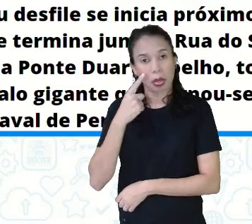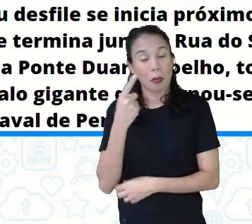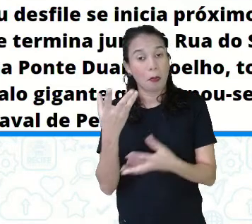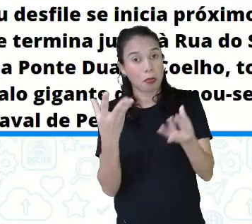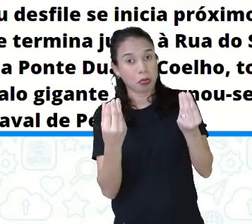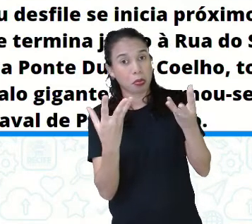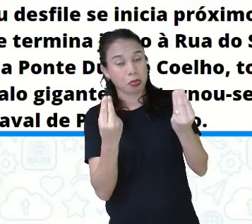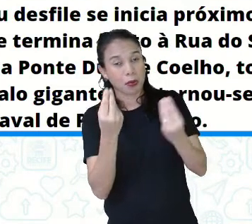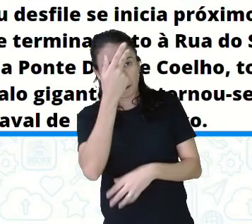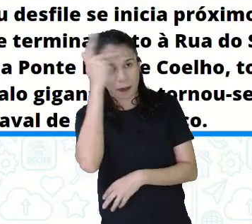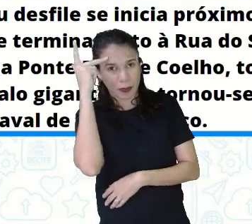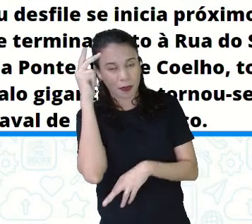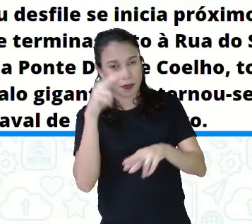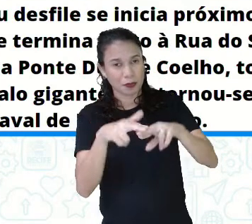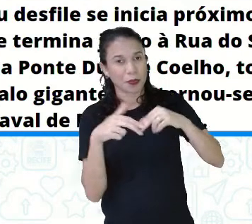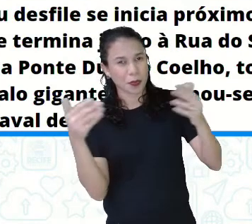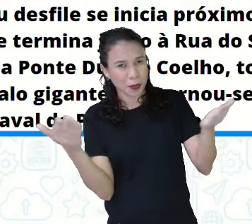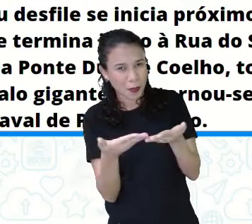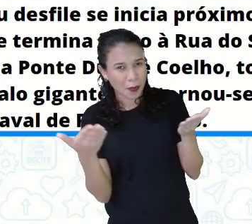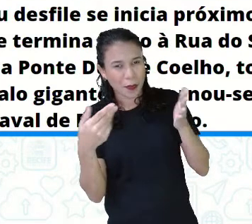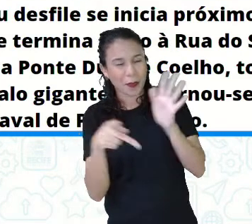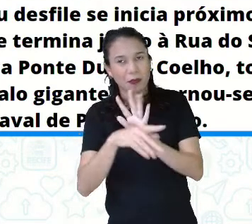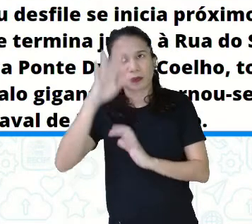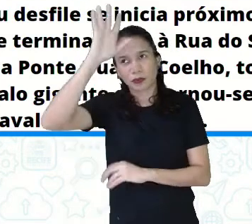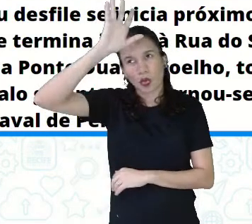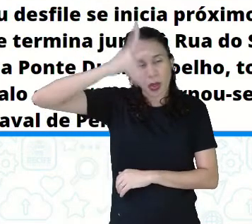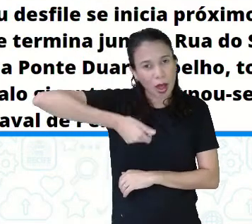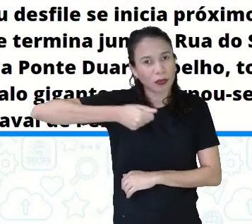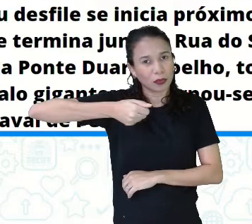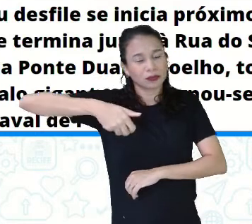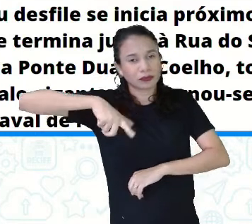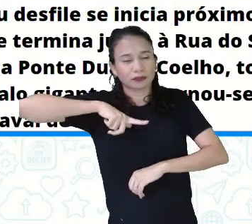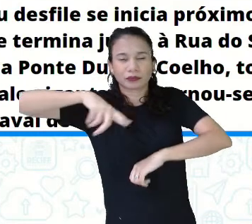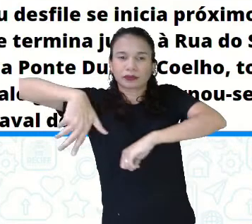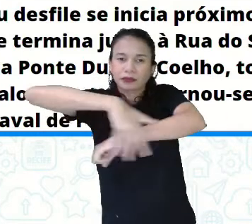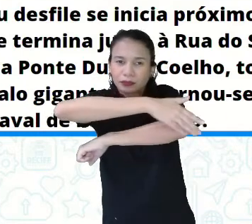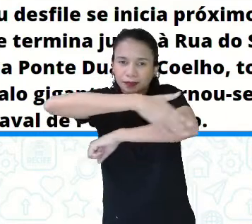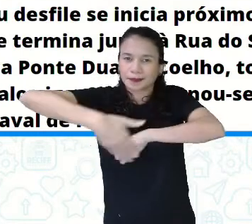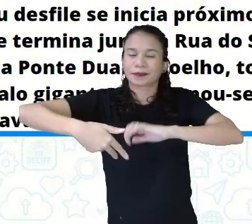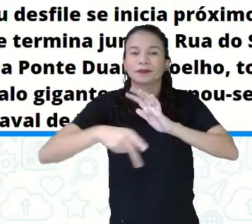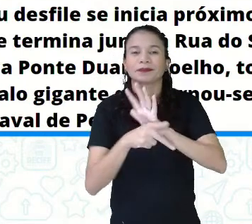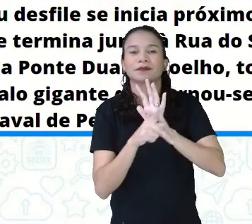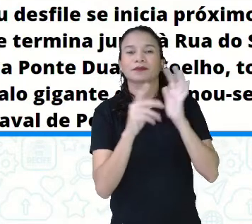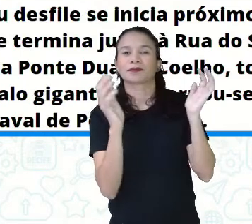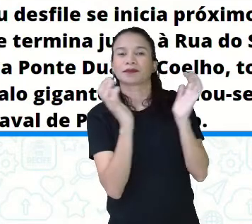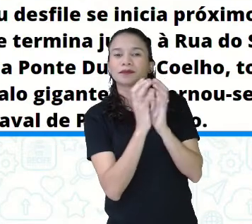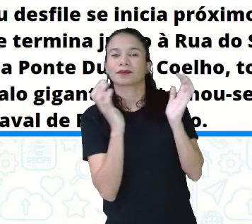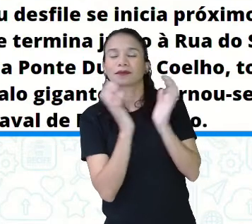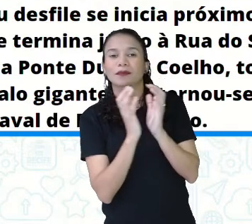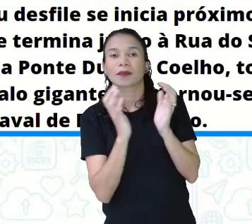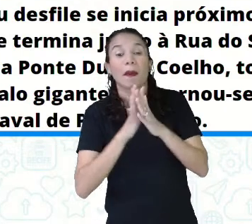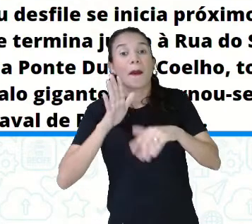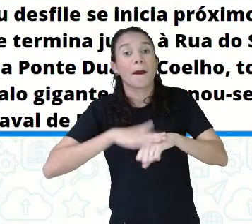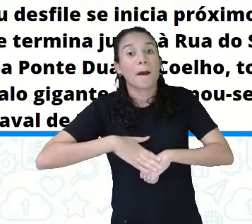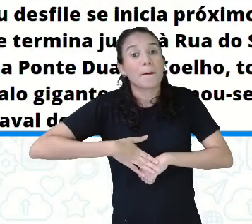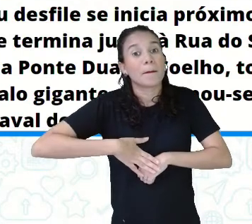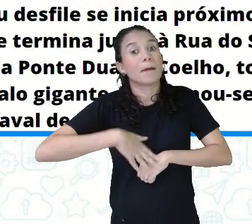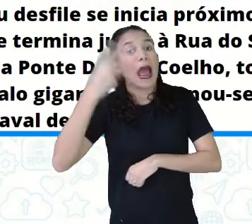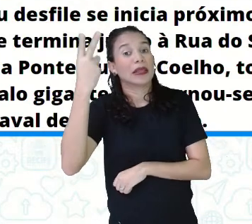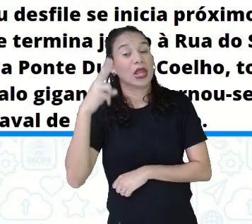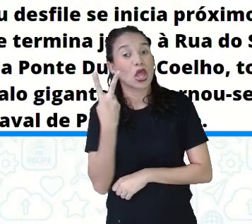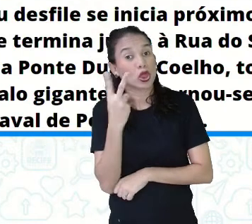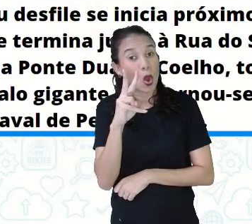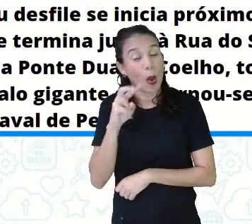só, atualmente o Galo da Madrugada costuma levar às ruas dos bairros centrais do Recife mais de